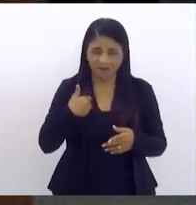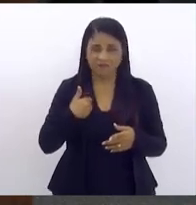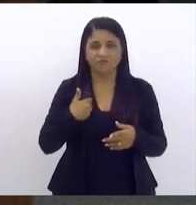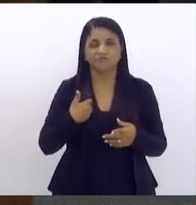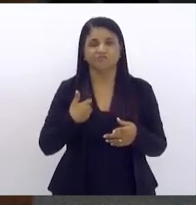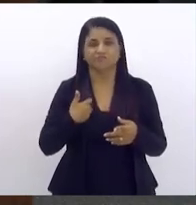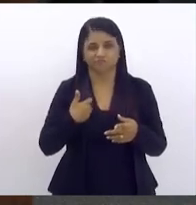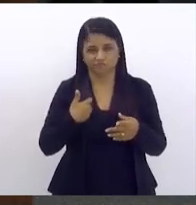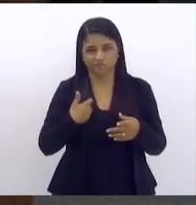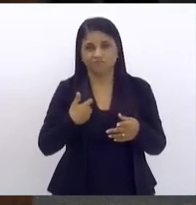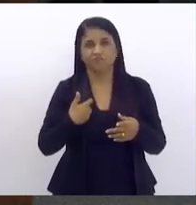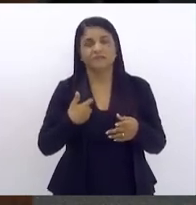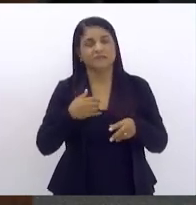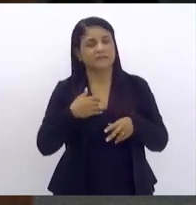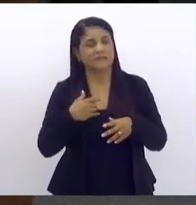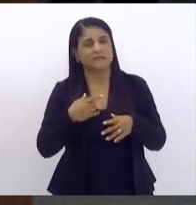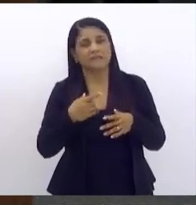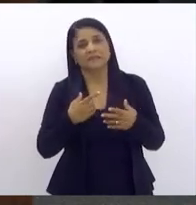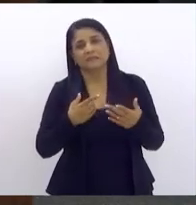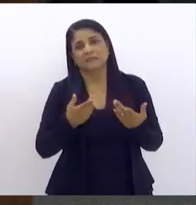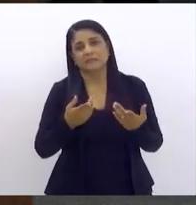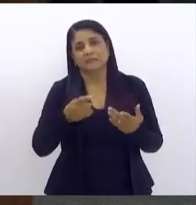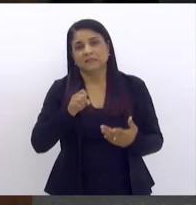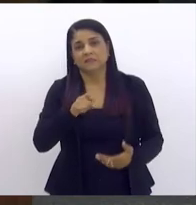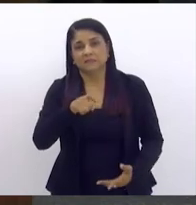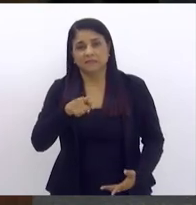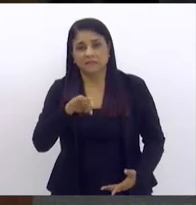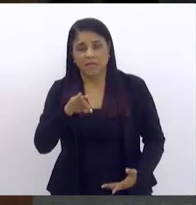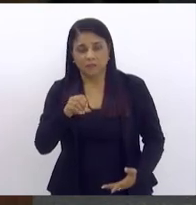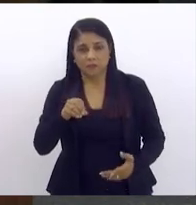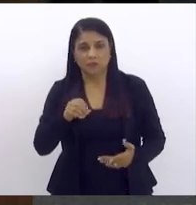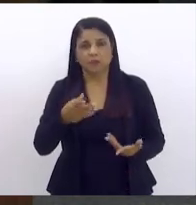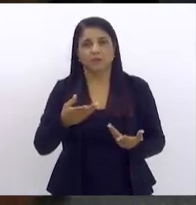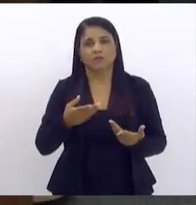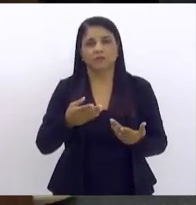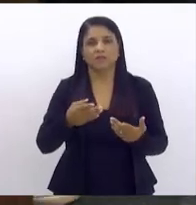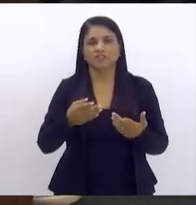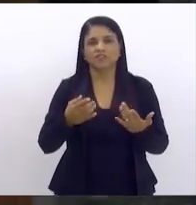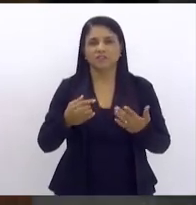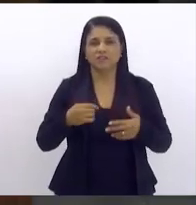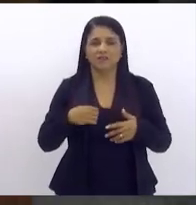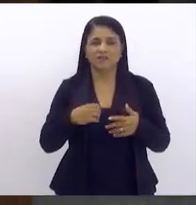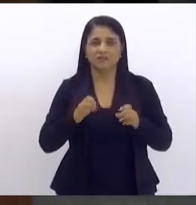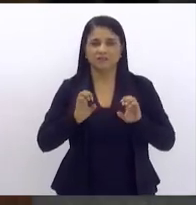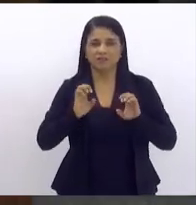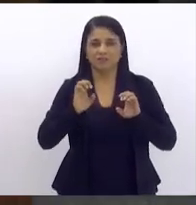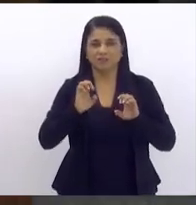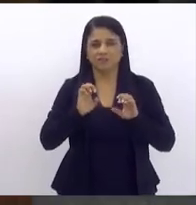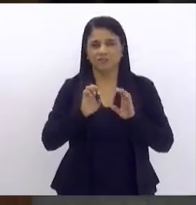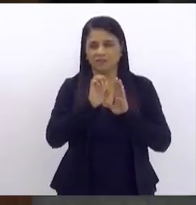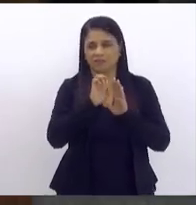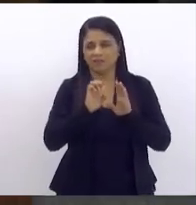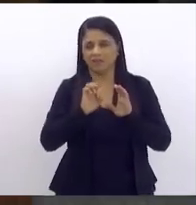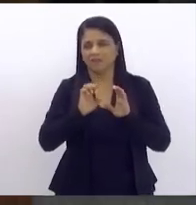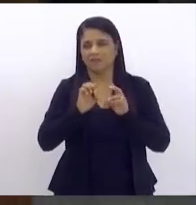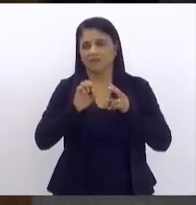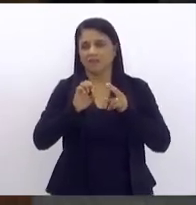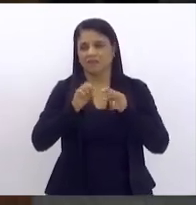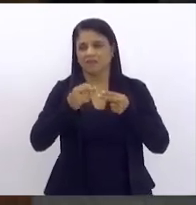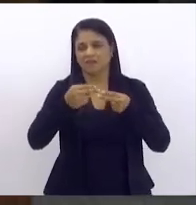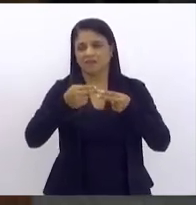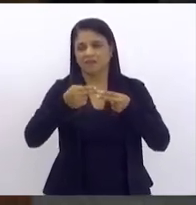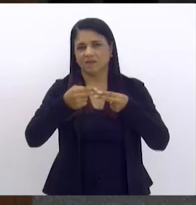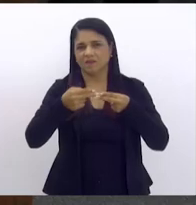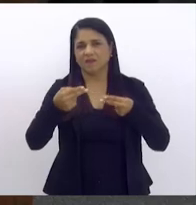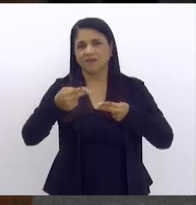sexo e etnia. E já foram identificadas, senhor presidente, pelo menos 65 mil casos de distonia no Brasil.